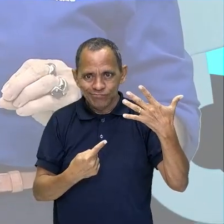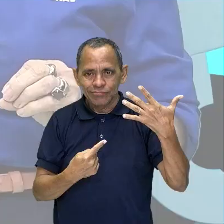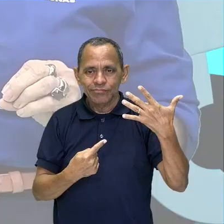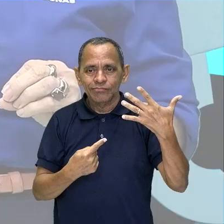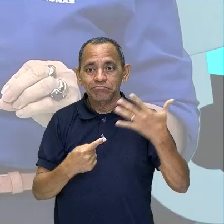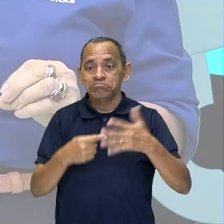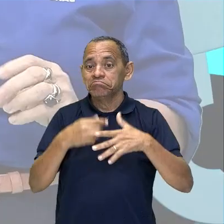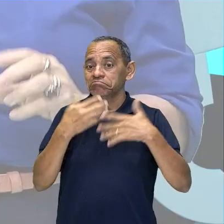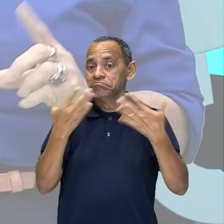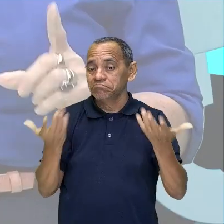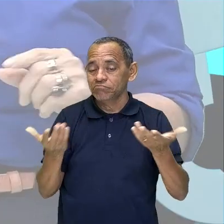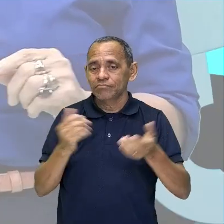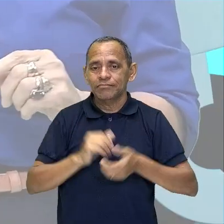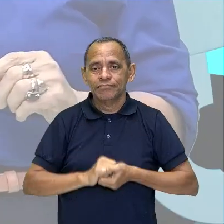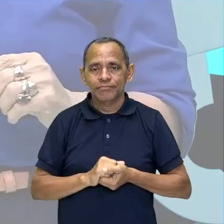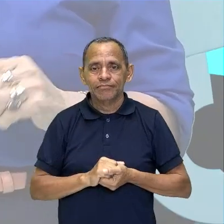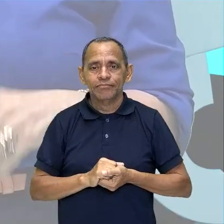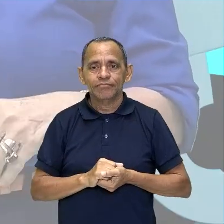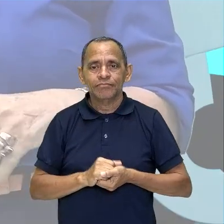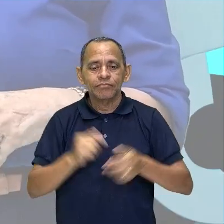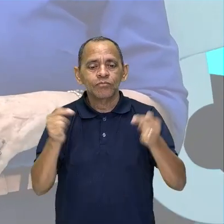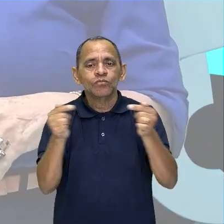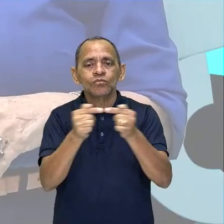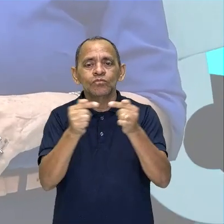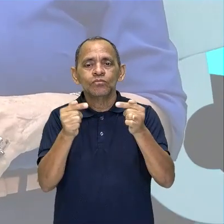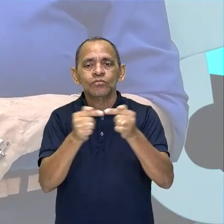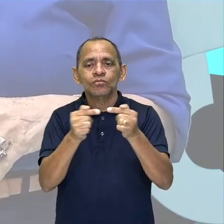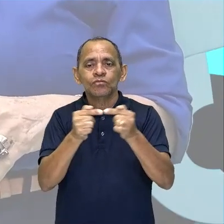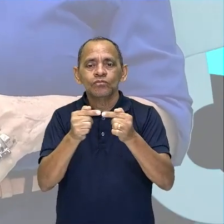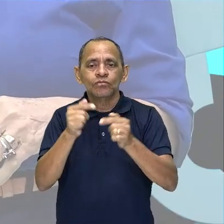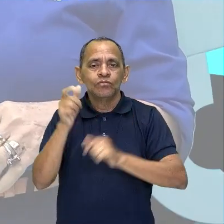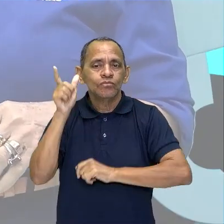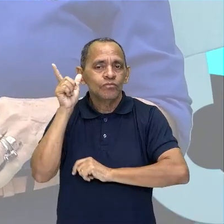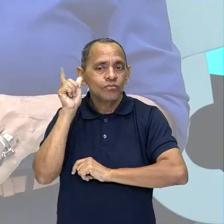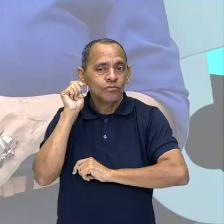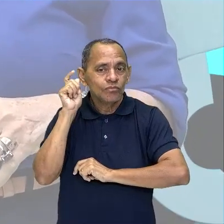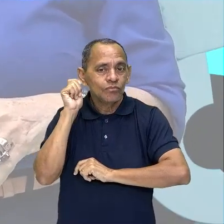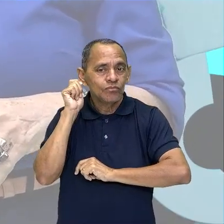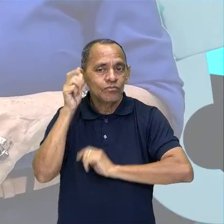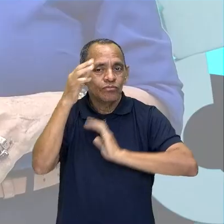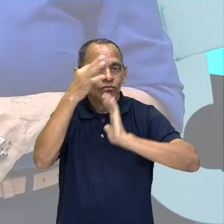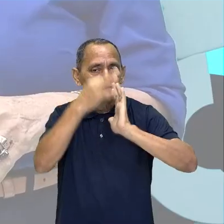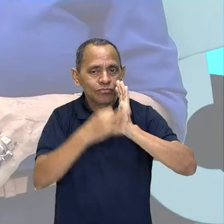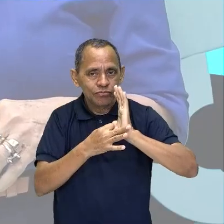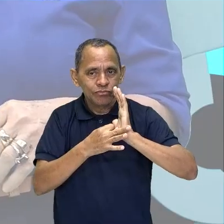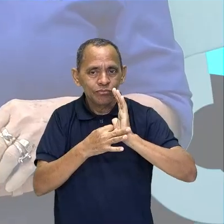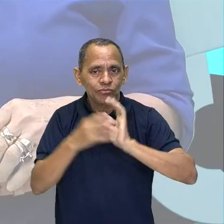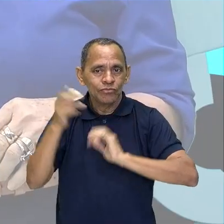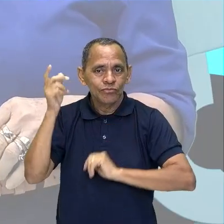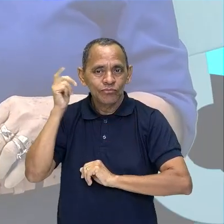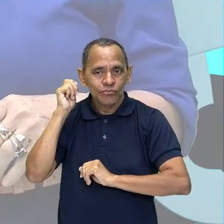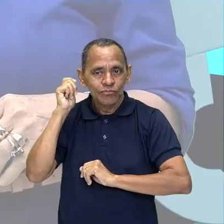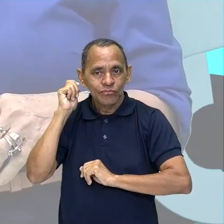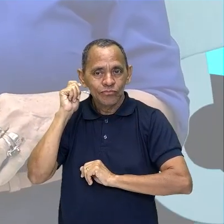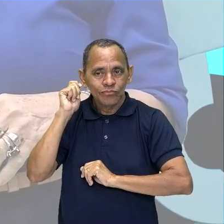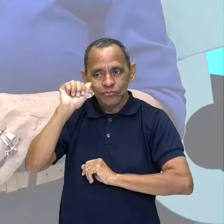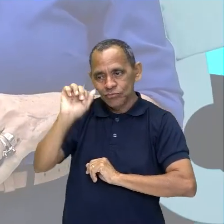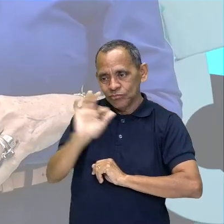esses elementos? A combinação de som, texto, som,